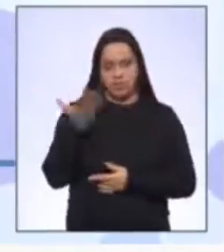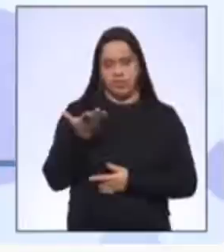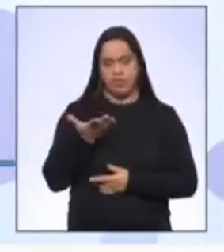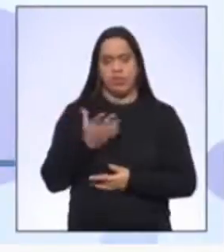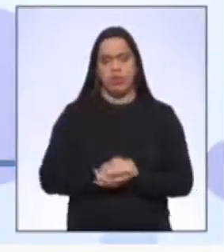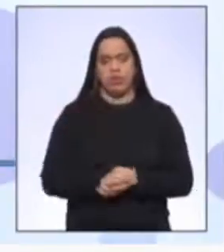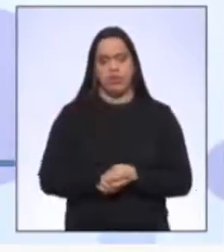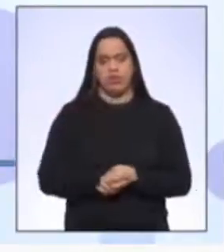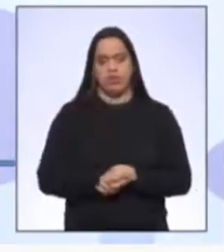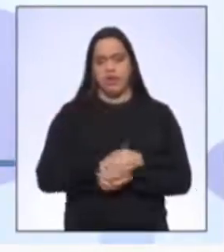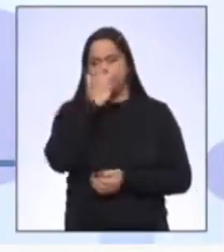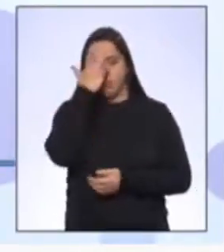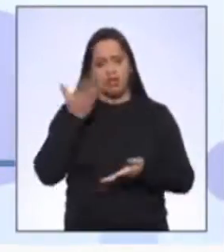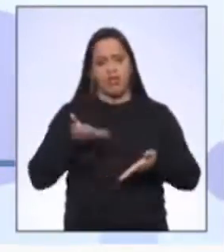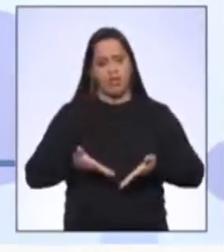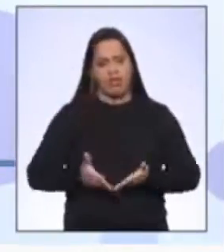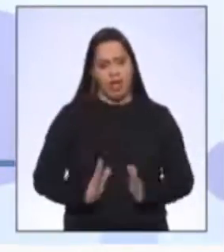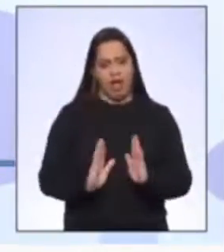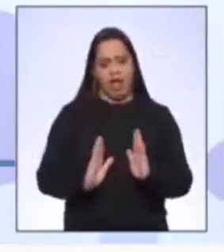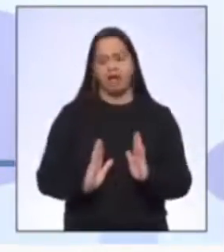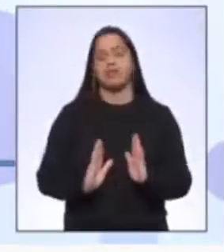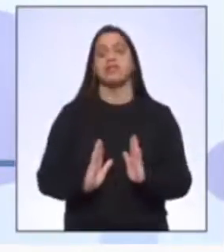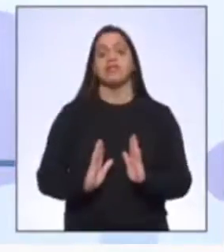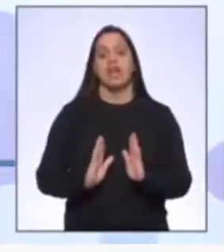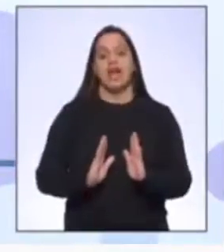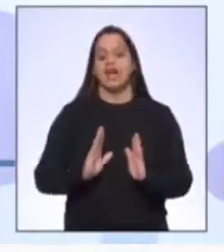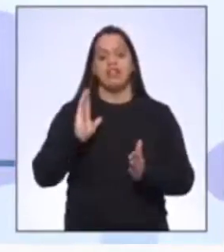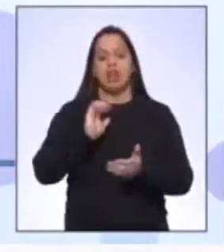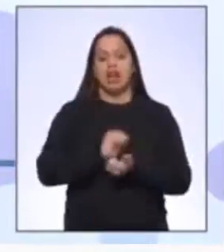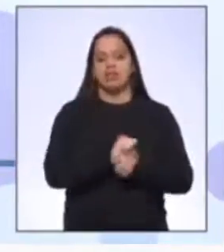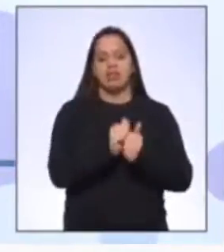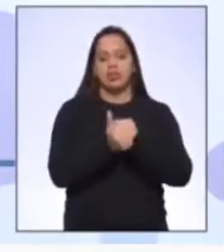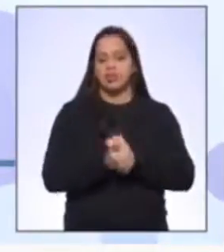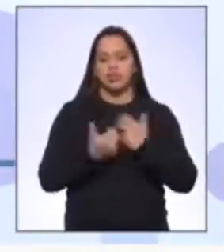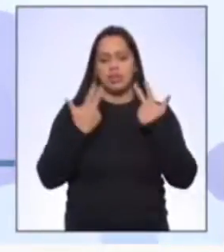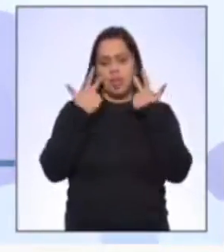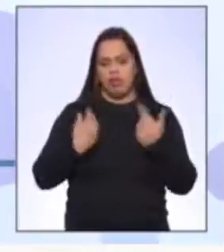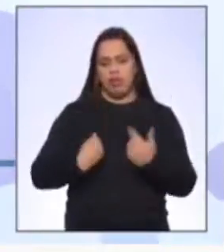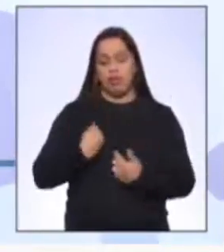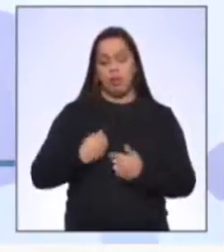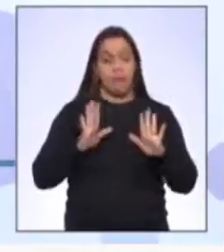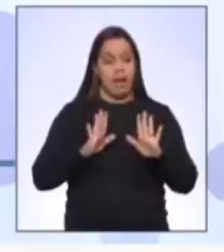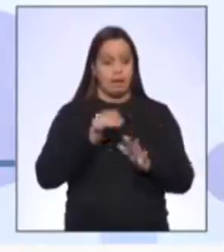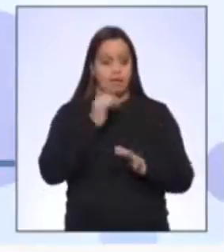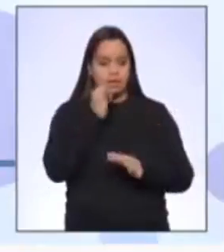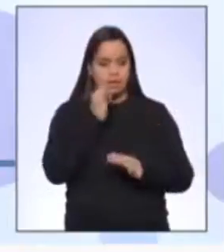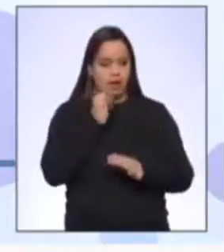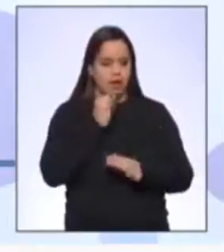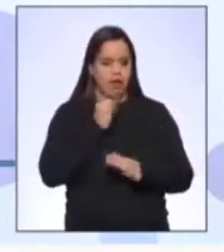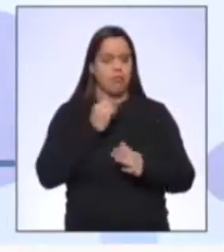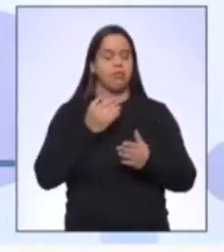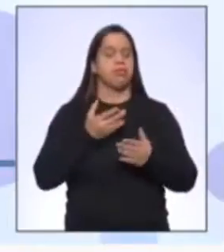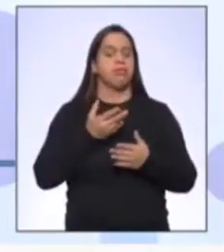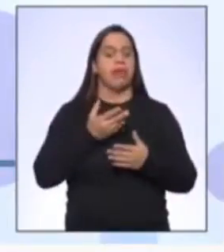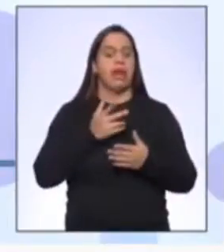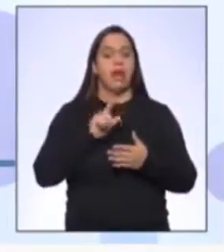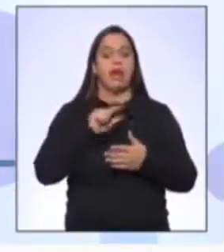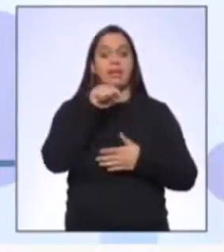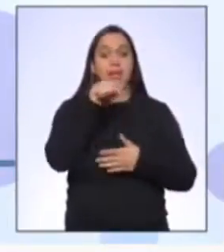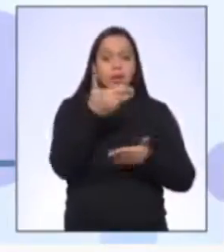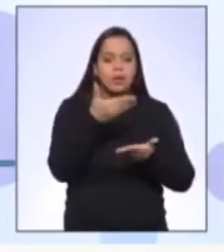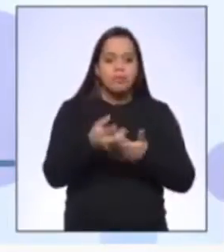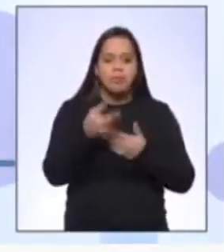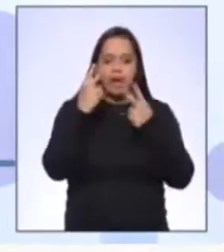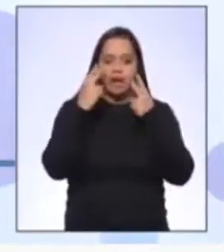aqui na se ela já tem adaptação natural da vida mas acho que por exemplo ele com a visão de por algum problema essas